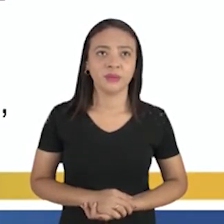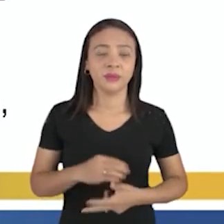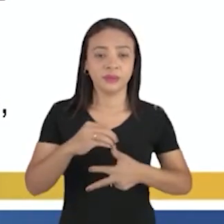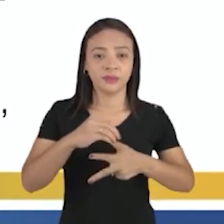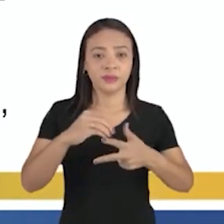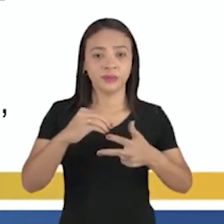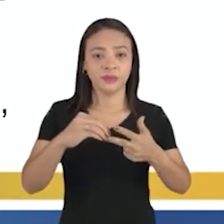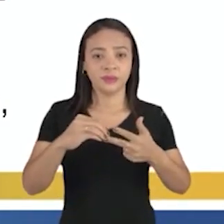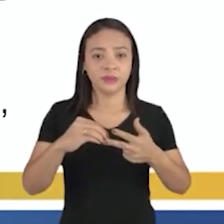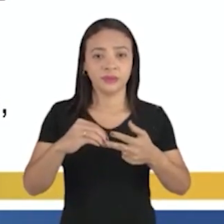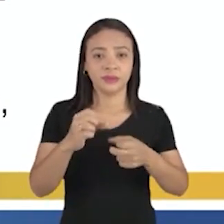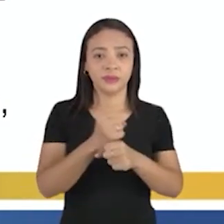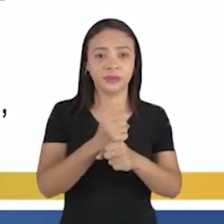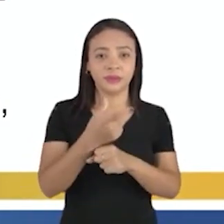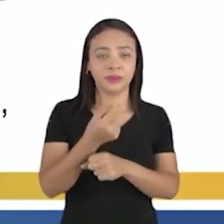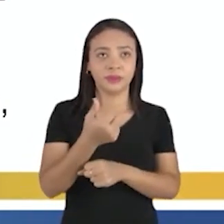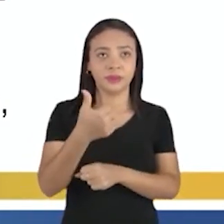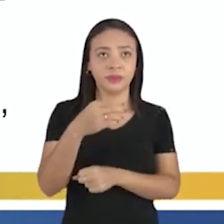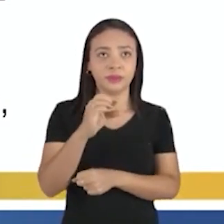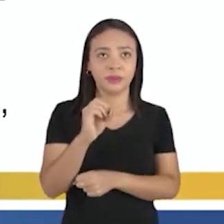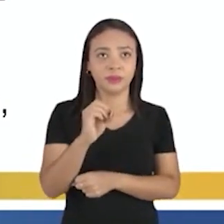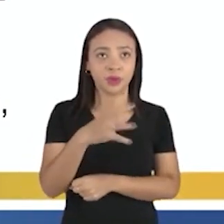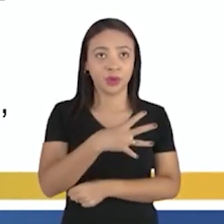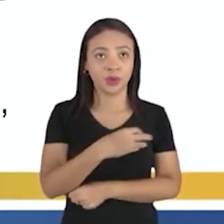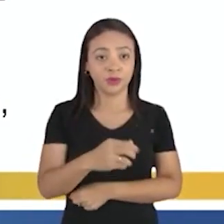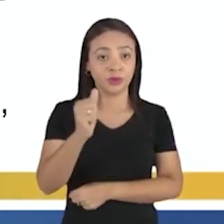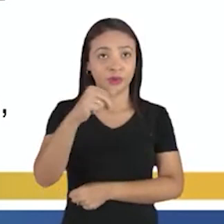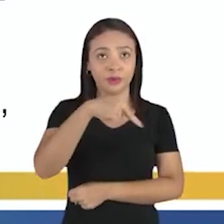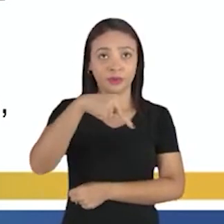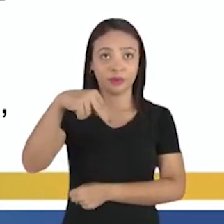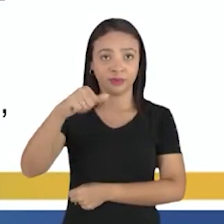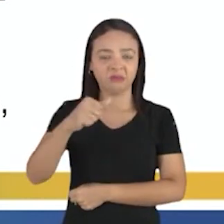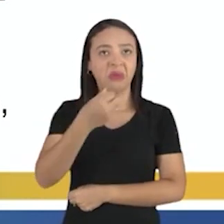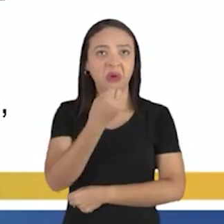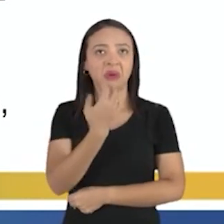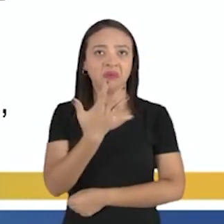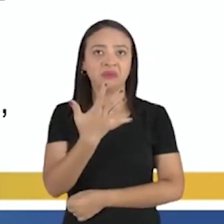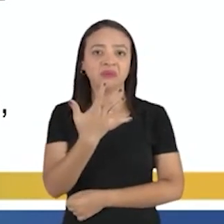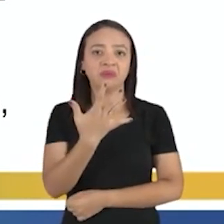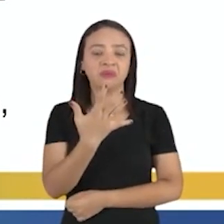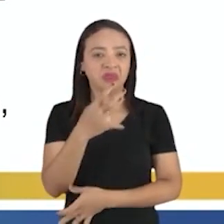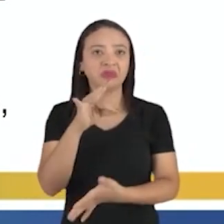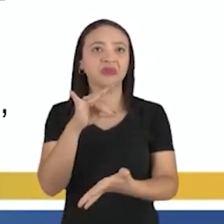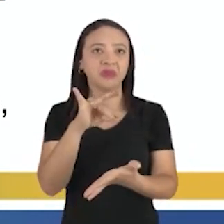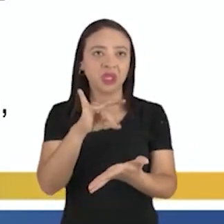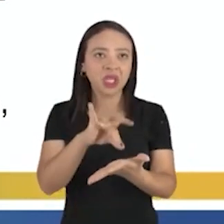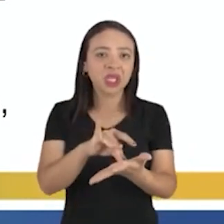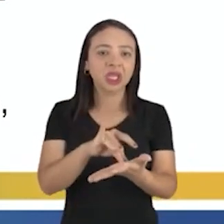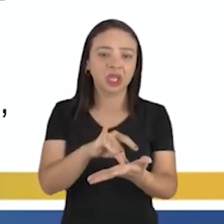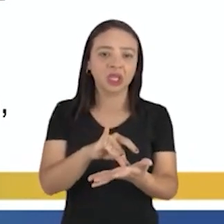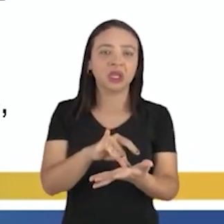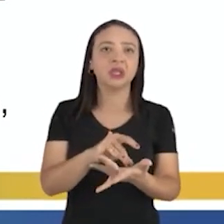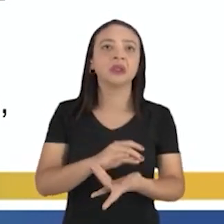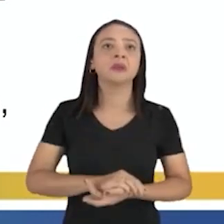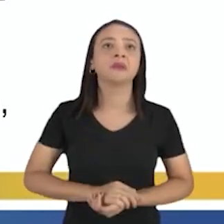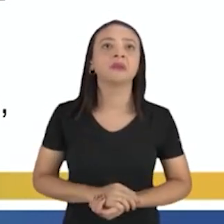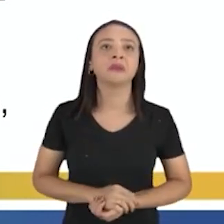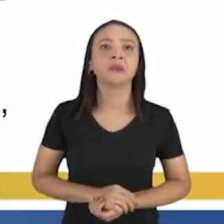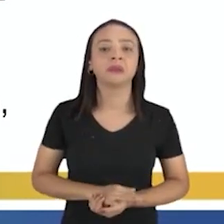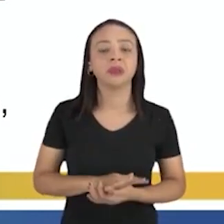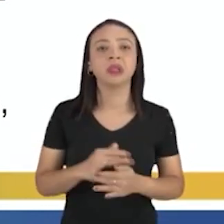Enem 2010. Os filhos de Ana eram bons, uma coisa verdadeira e